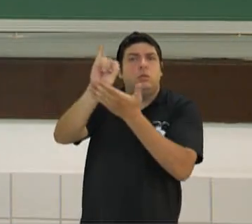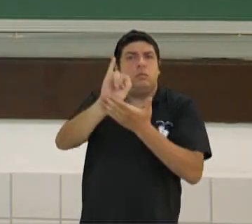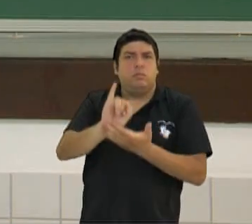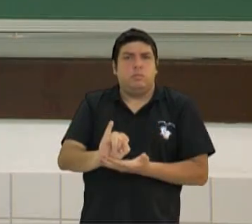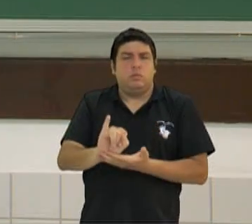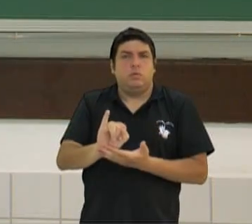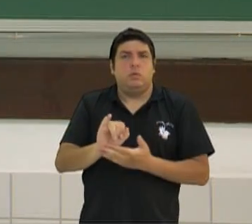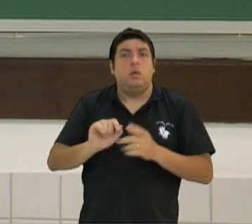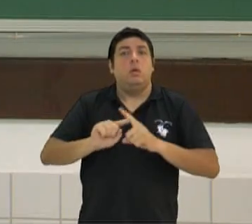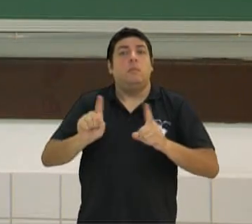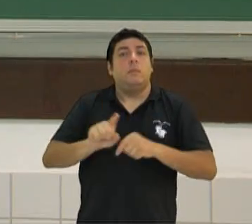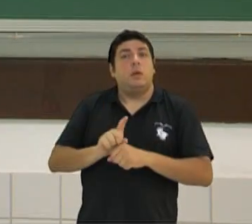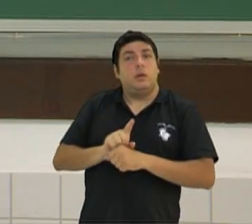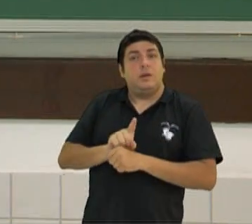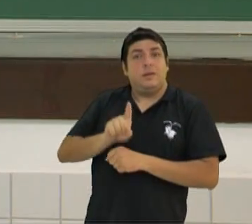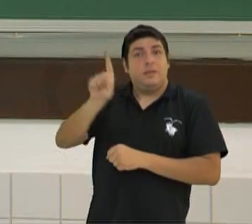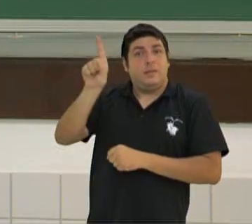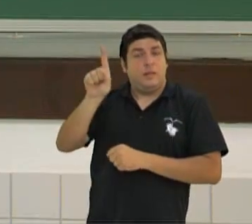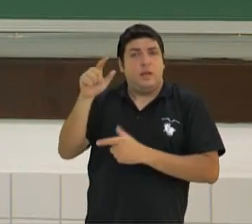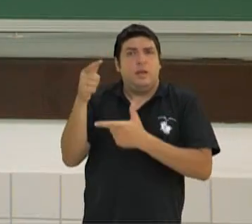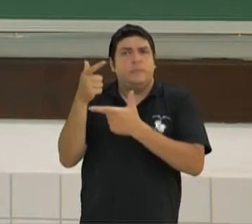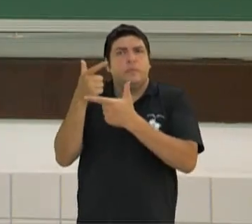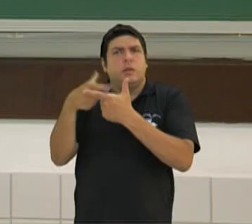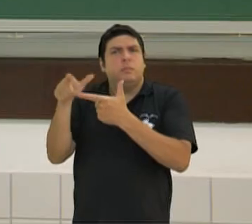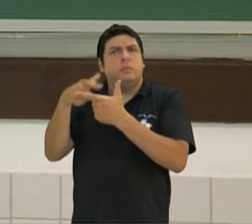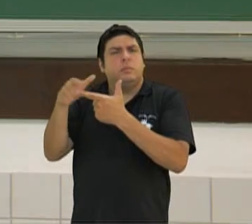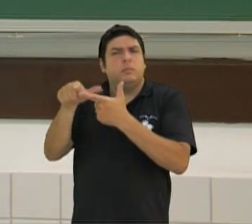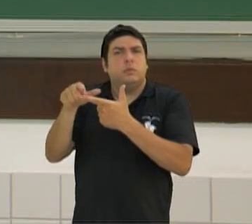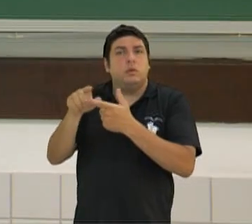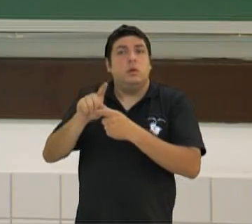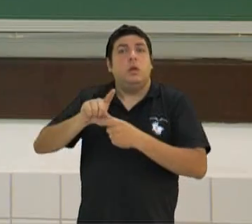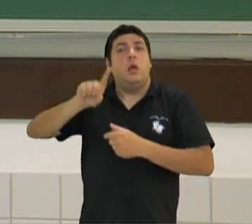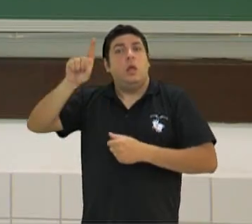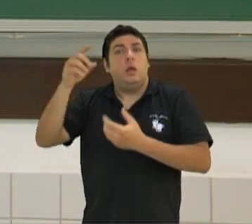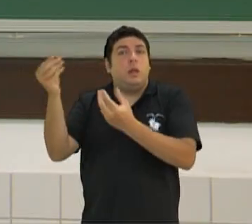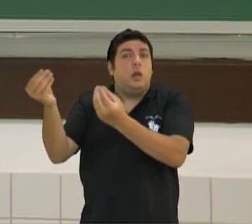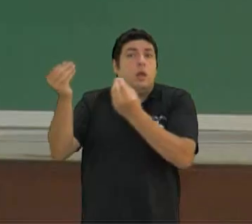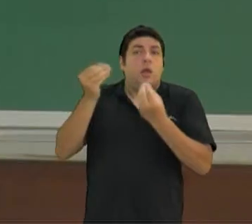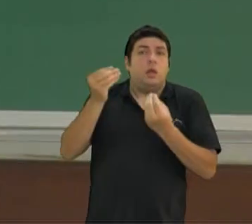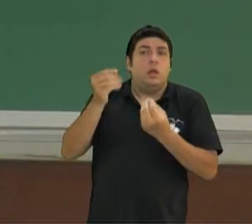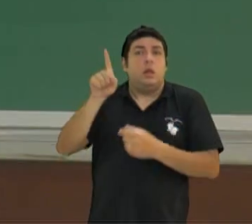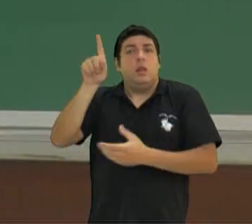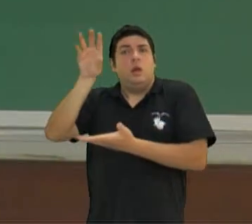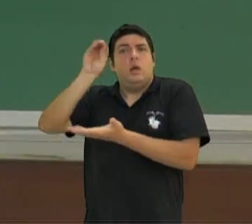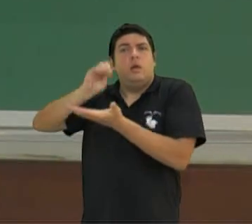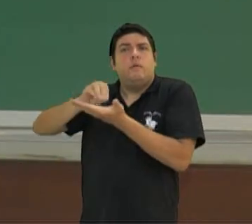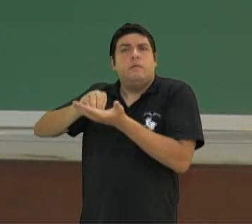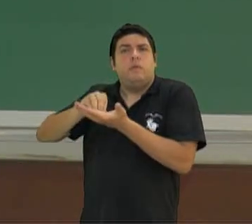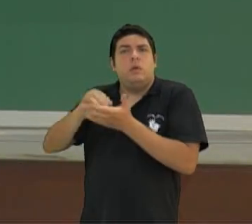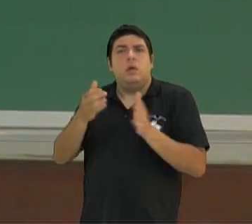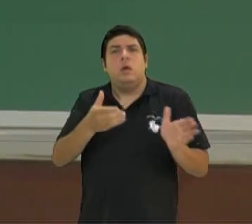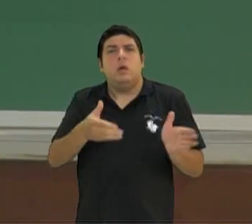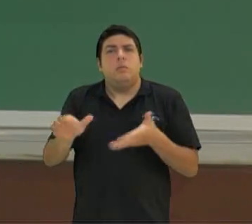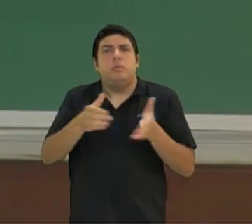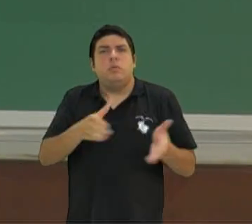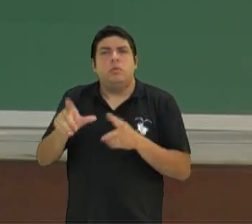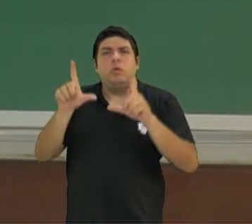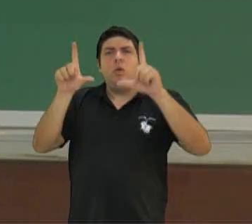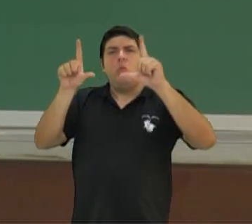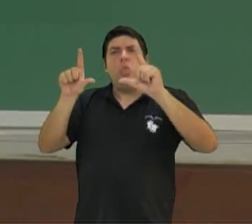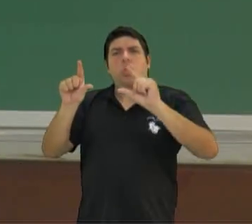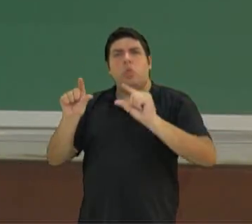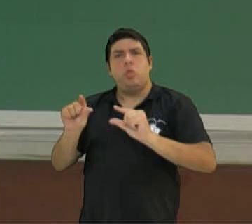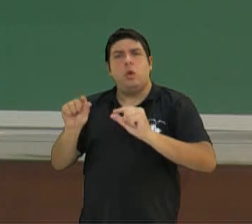devido aos conflitos lá na Europa, os países que mandavam esses produtos para o Brasil diminuíram a produção e começou a faltar